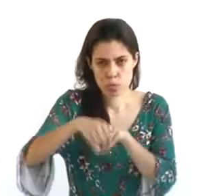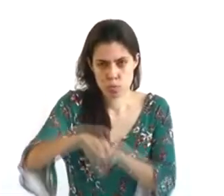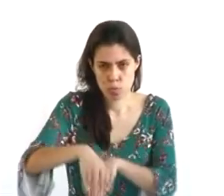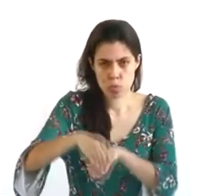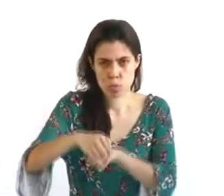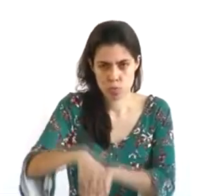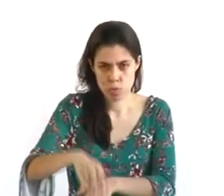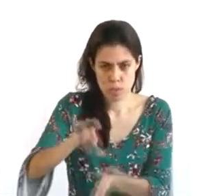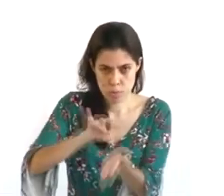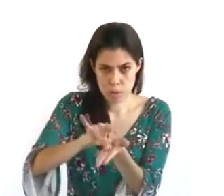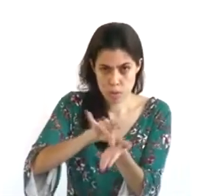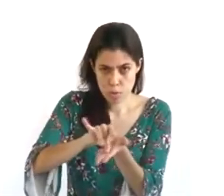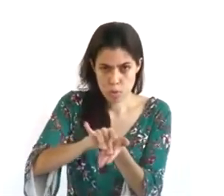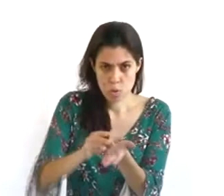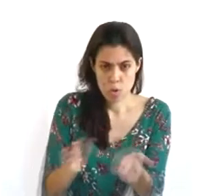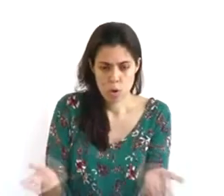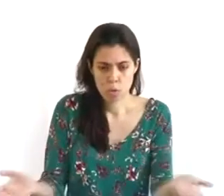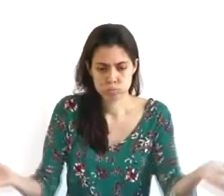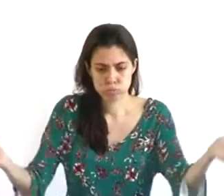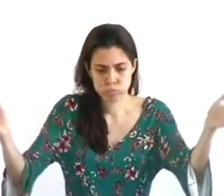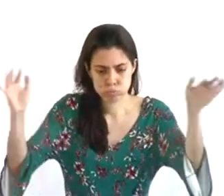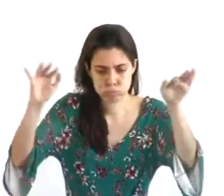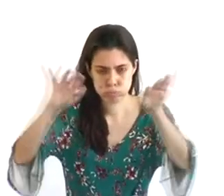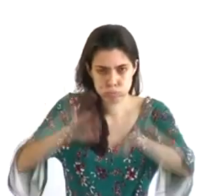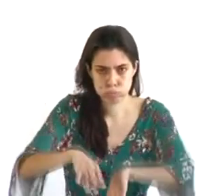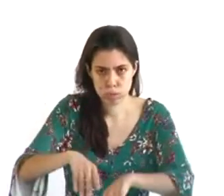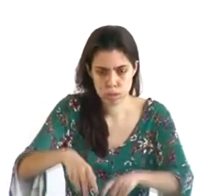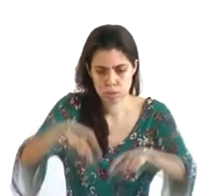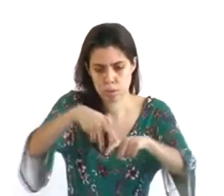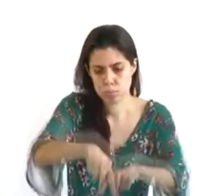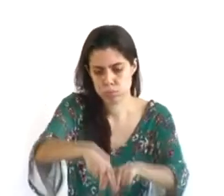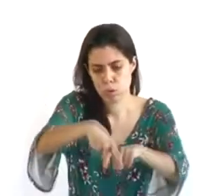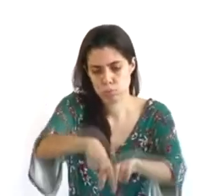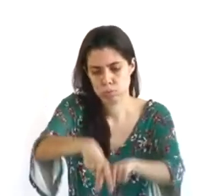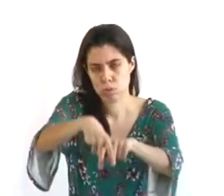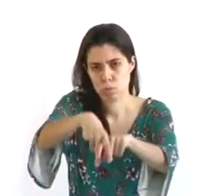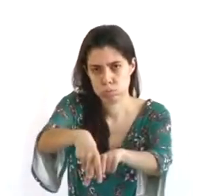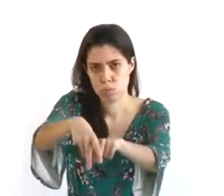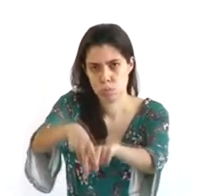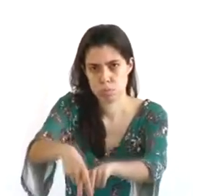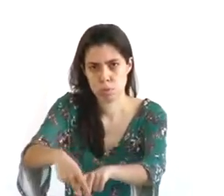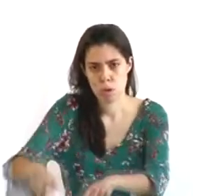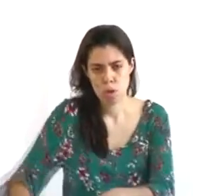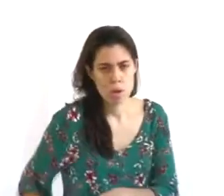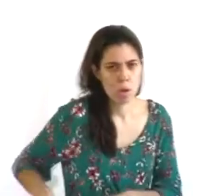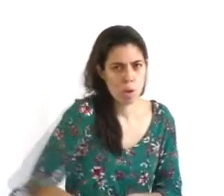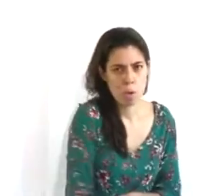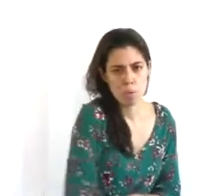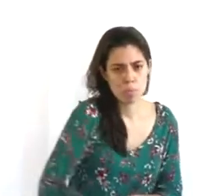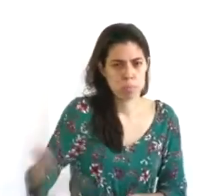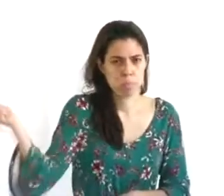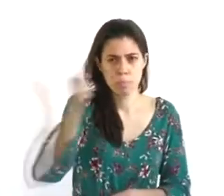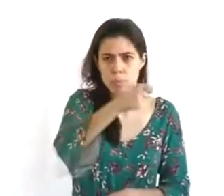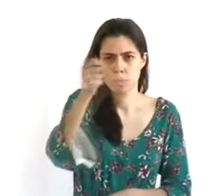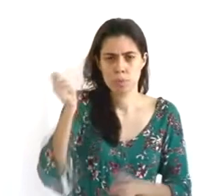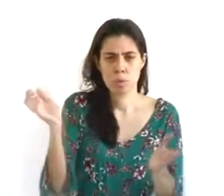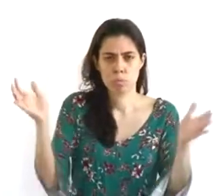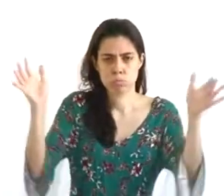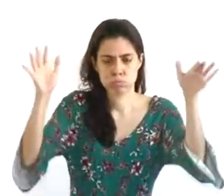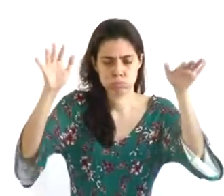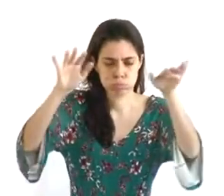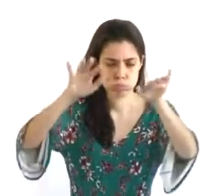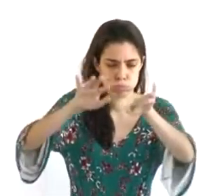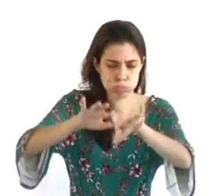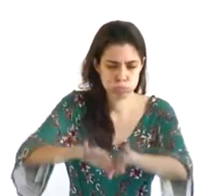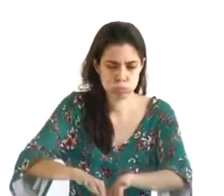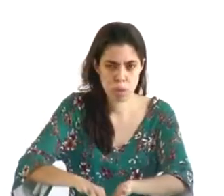o exército de Faraó, seus cavaleiros e seus cavalarianos se precipitam, o povo já está do outro lado, e aí há a festa, há